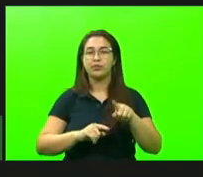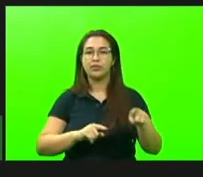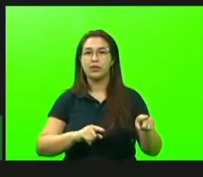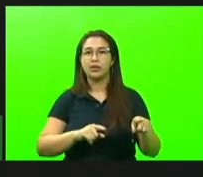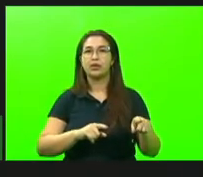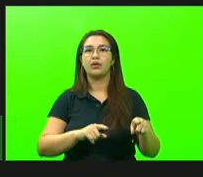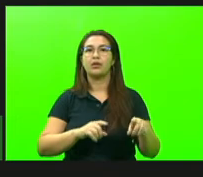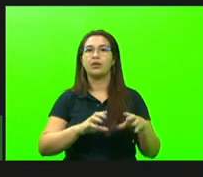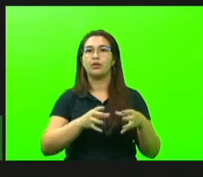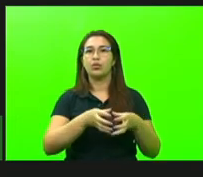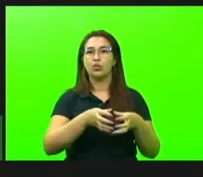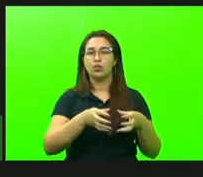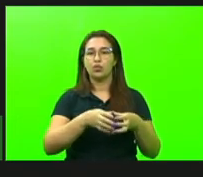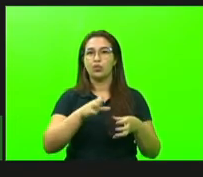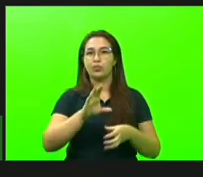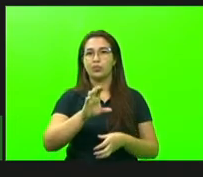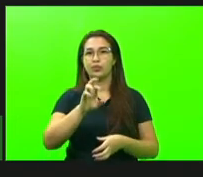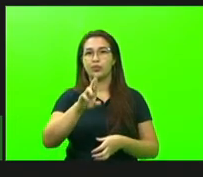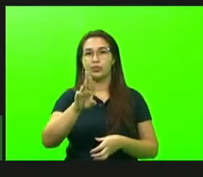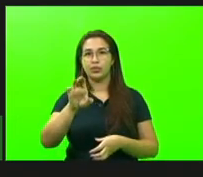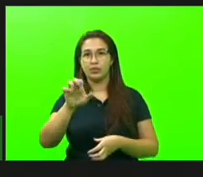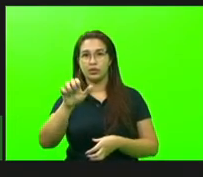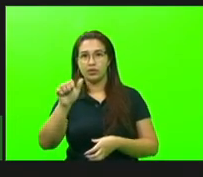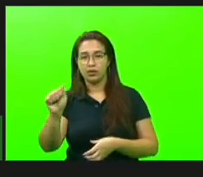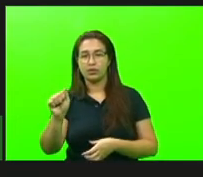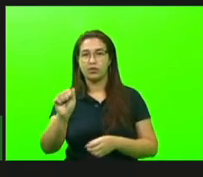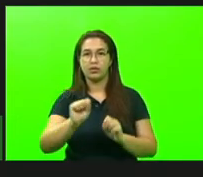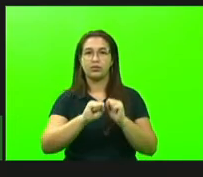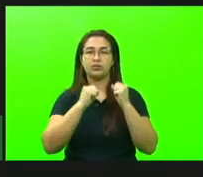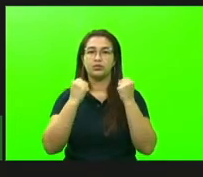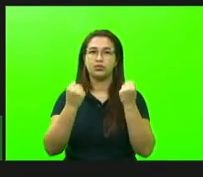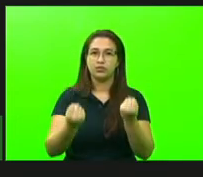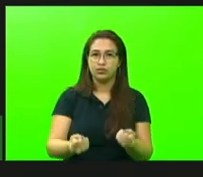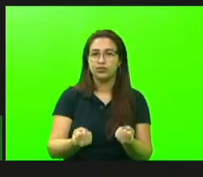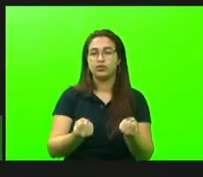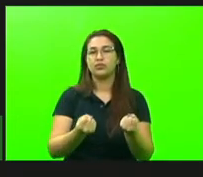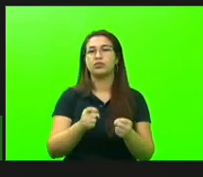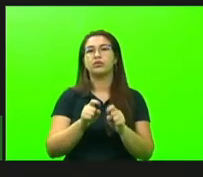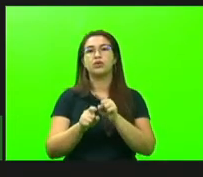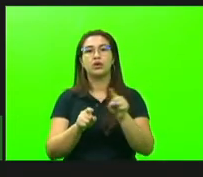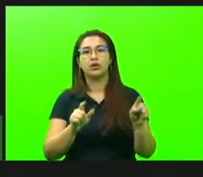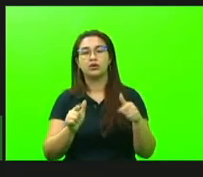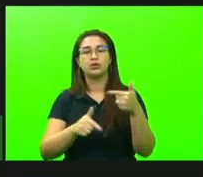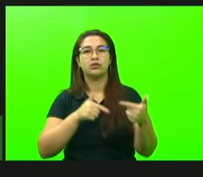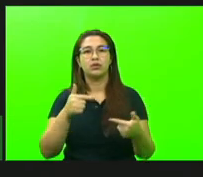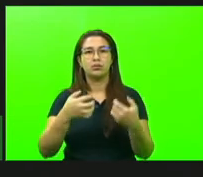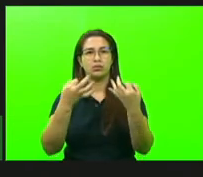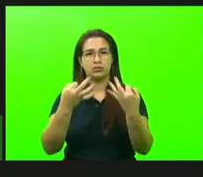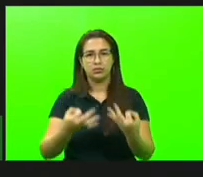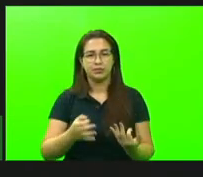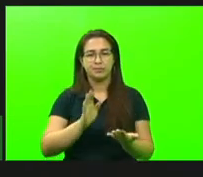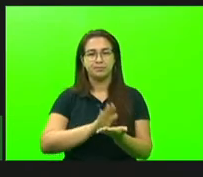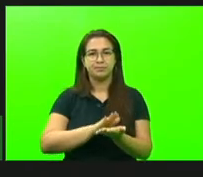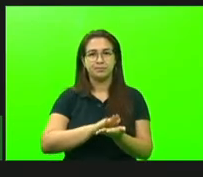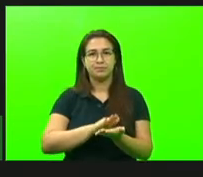do CREA Santa Catarina, dedicação e desempenho de suas funções. Em